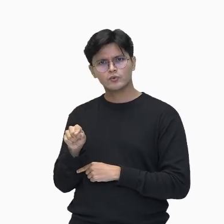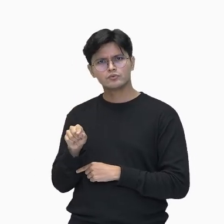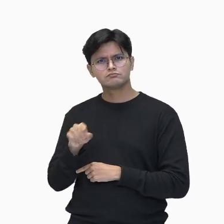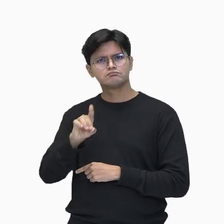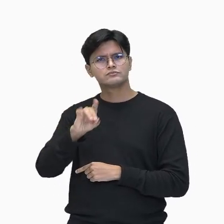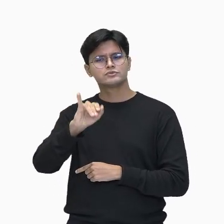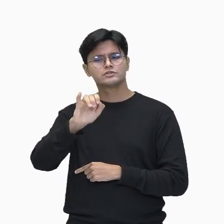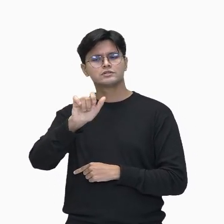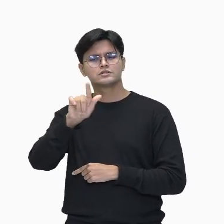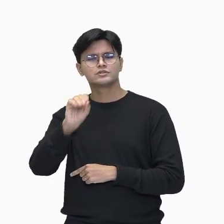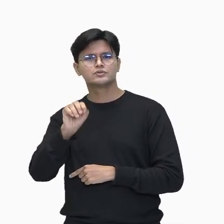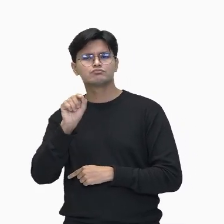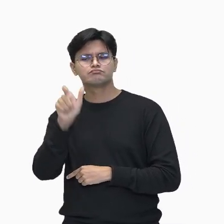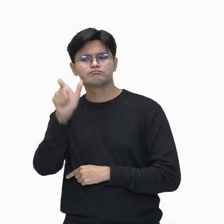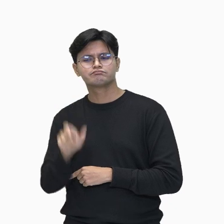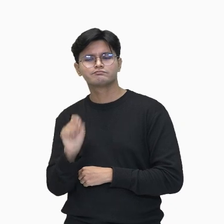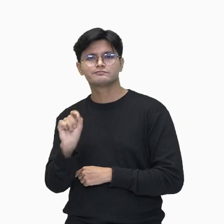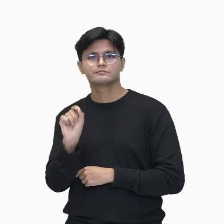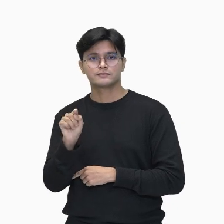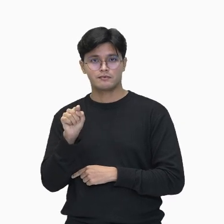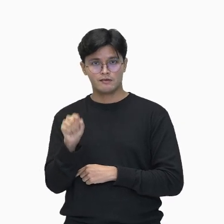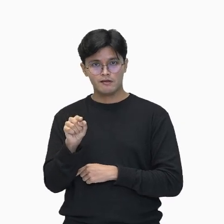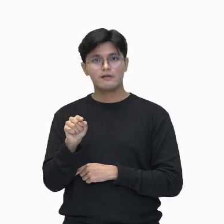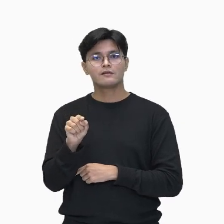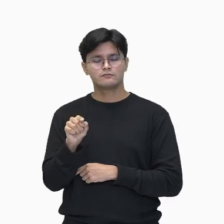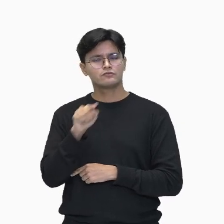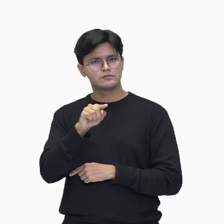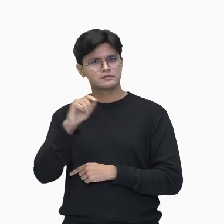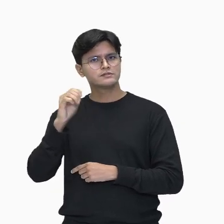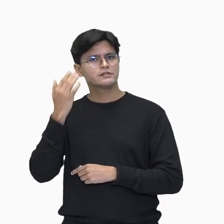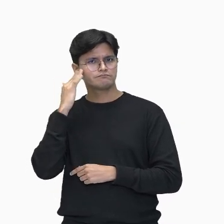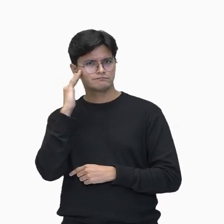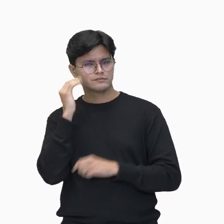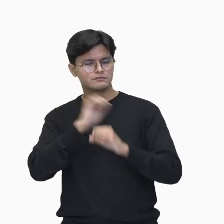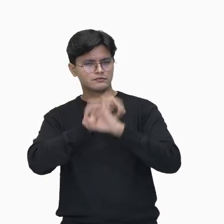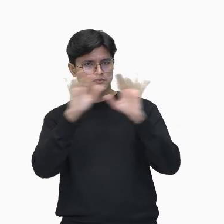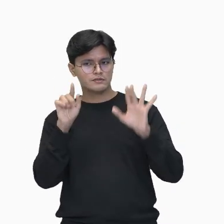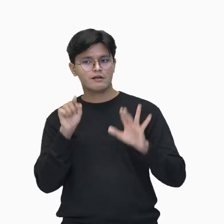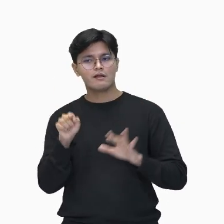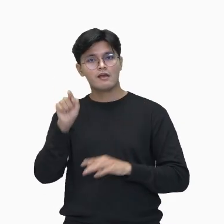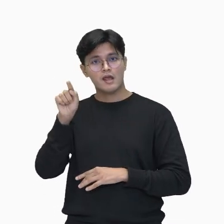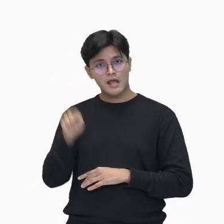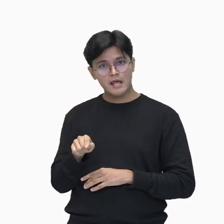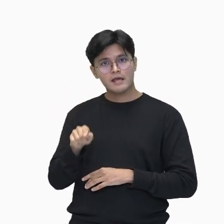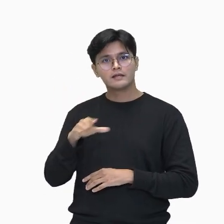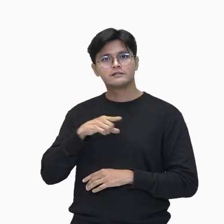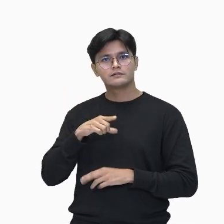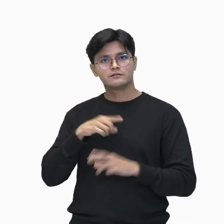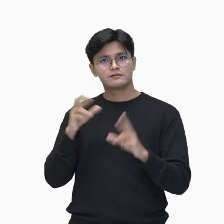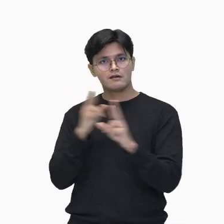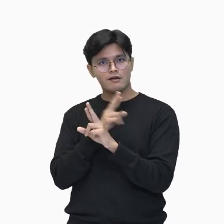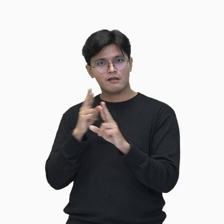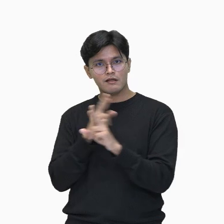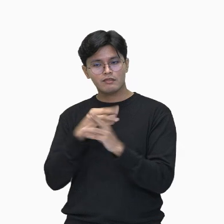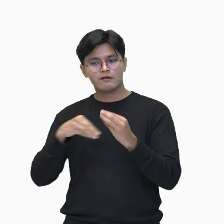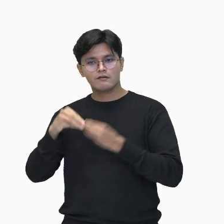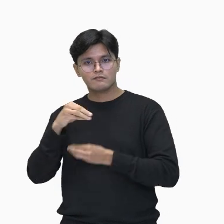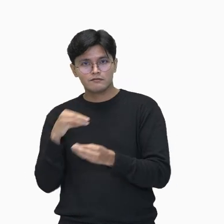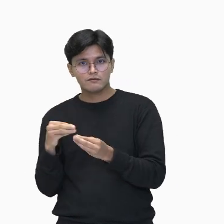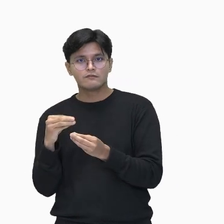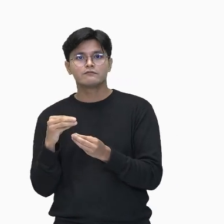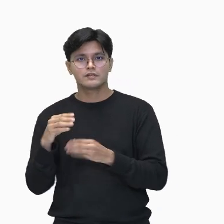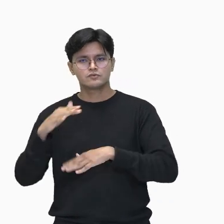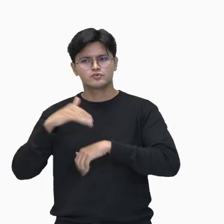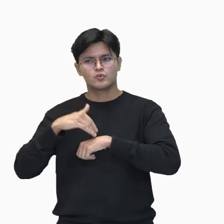Diego Lopes para você entender né Diego Lopes é o terceiro implicado na morte de ner de